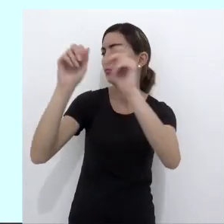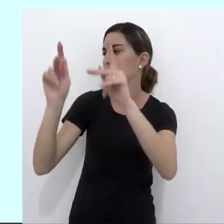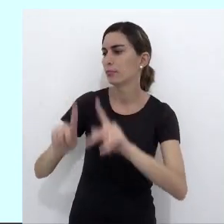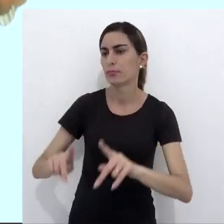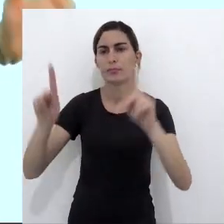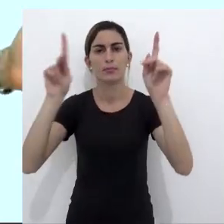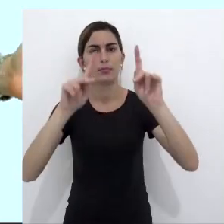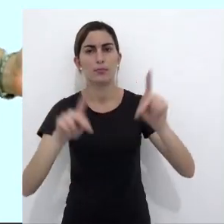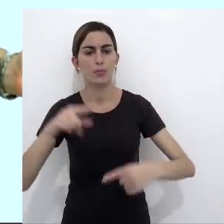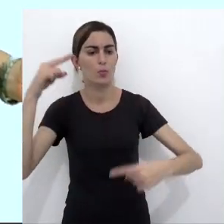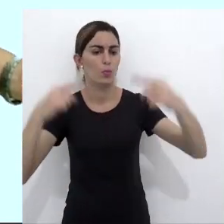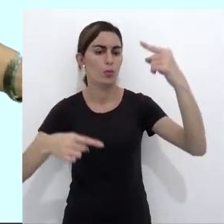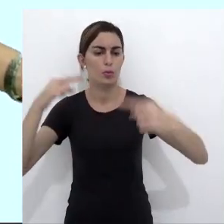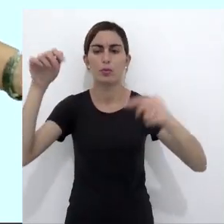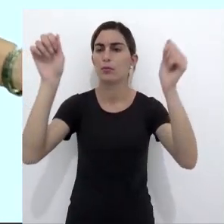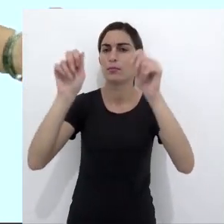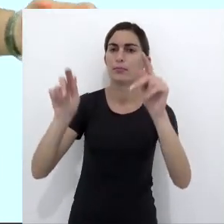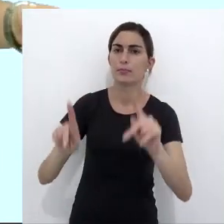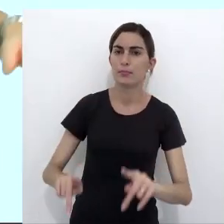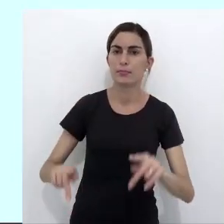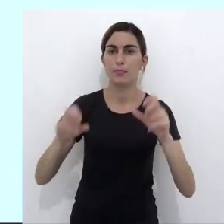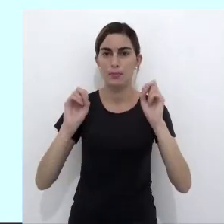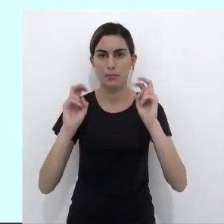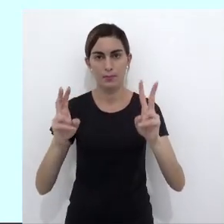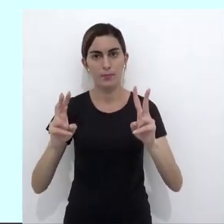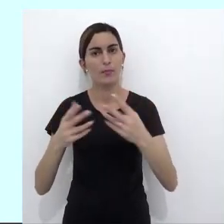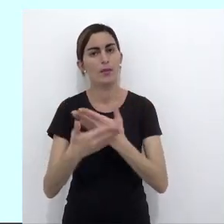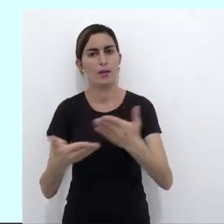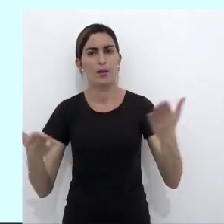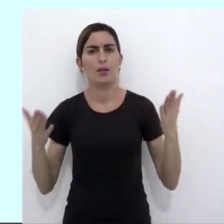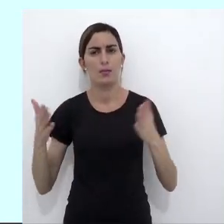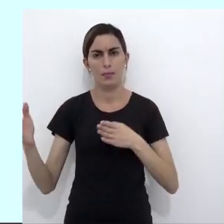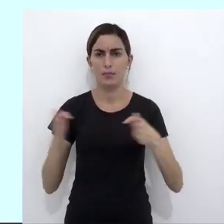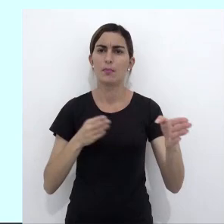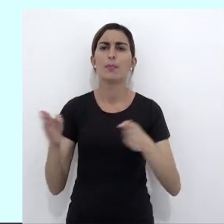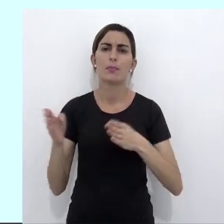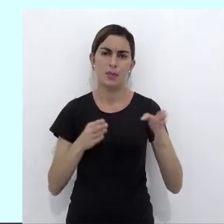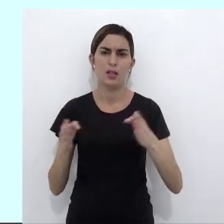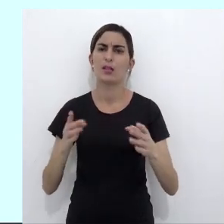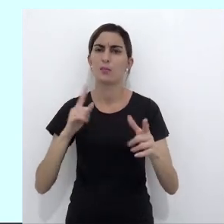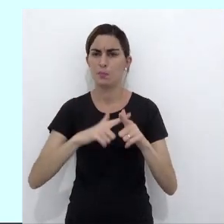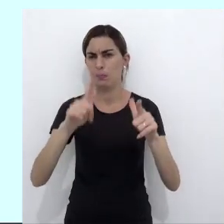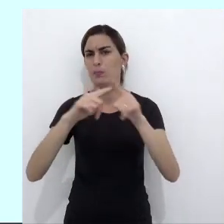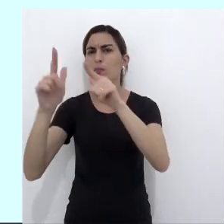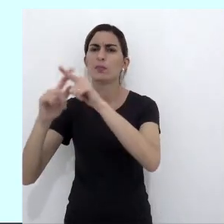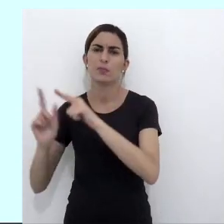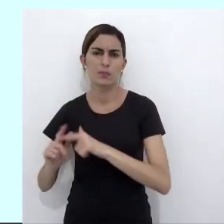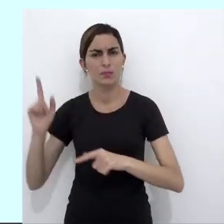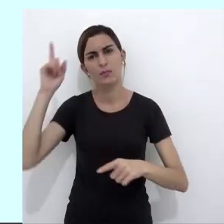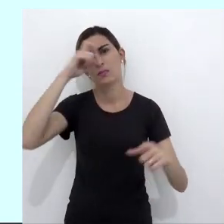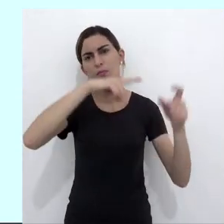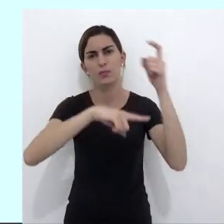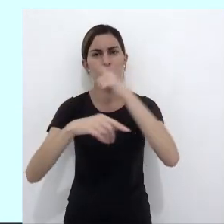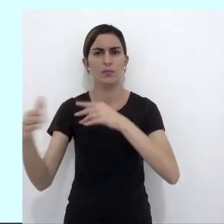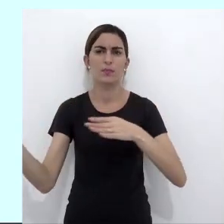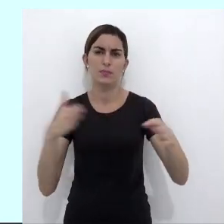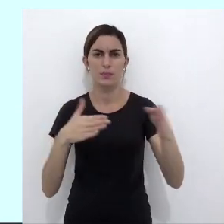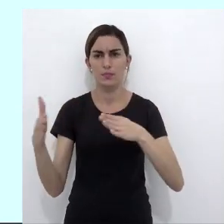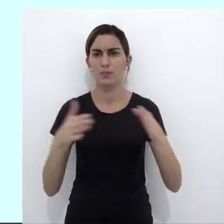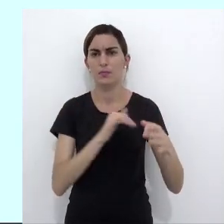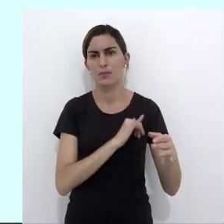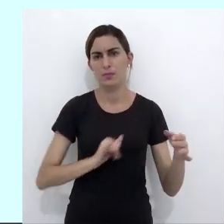da política interna, ok? Diante de um período bastante conturbado da época das